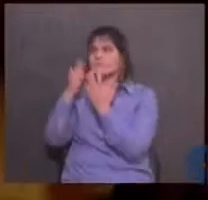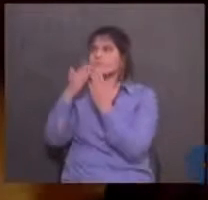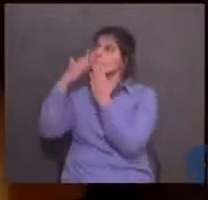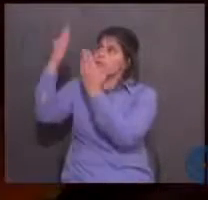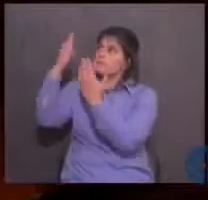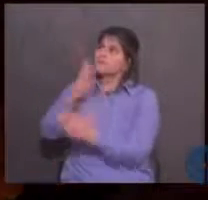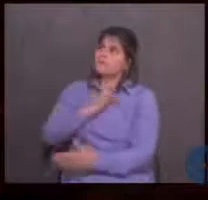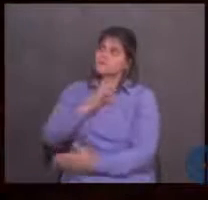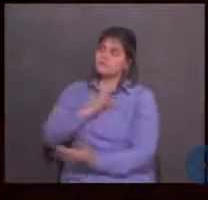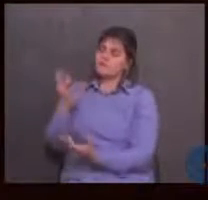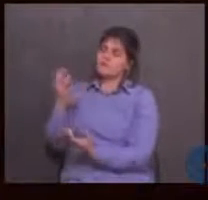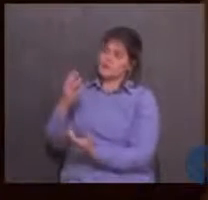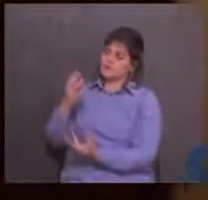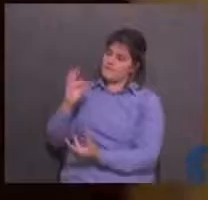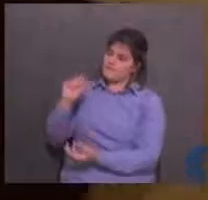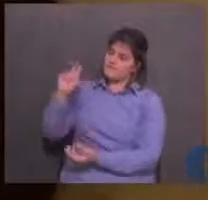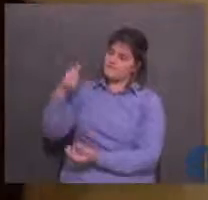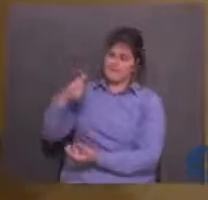fé.